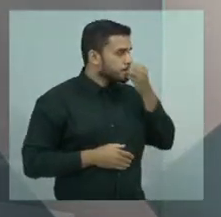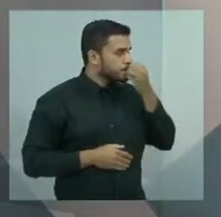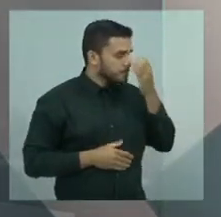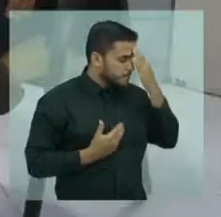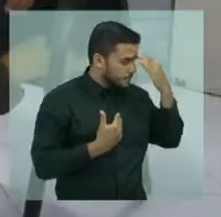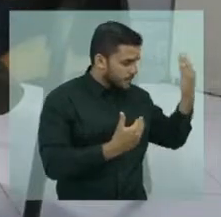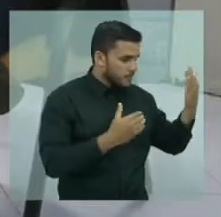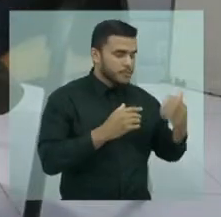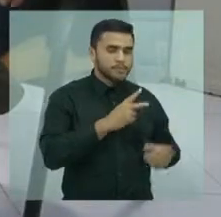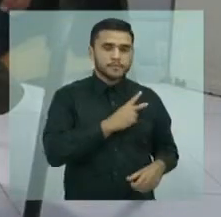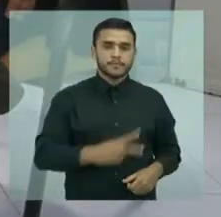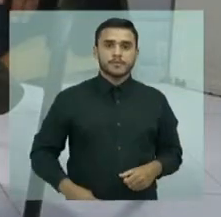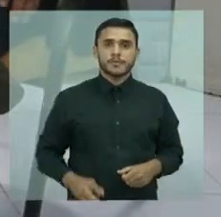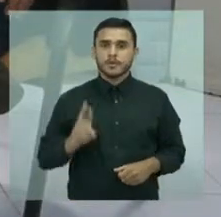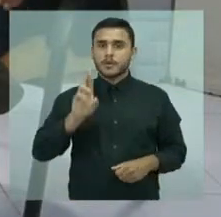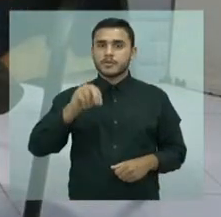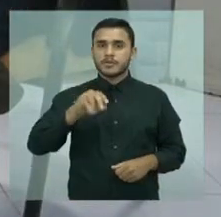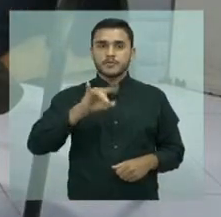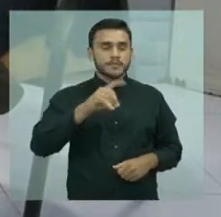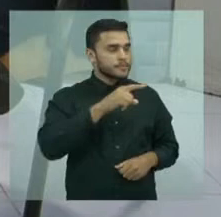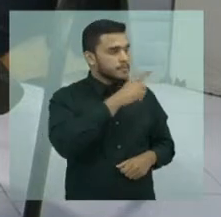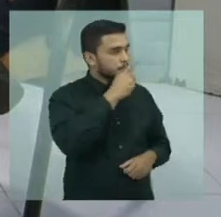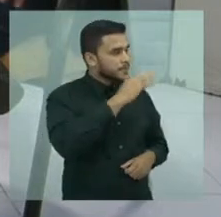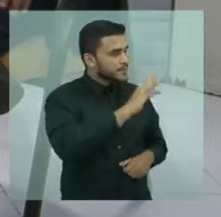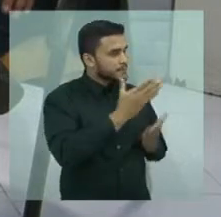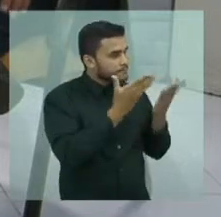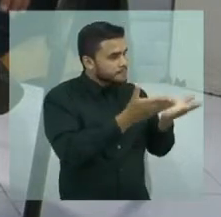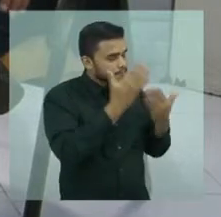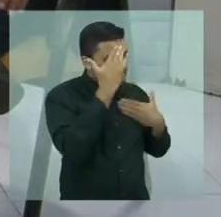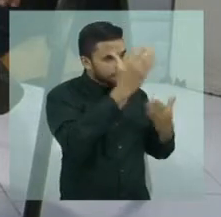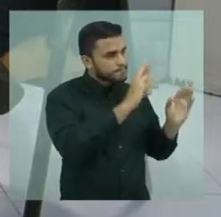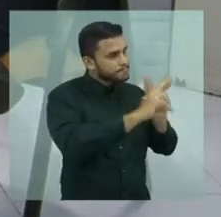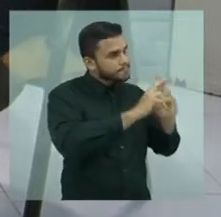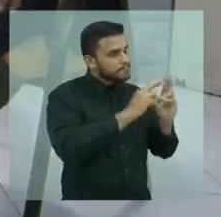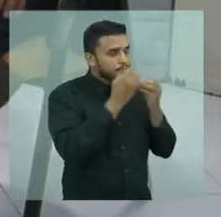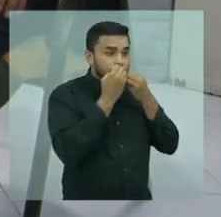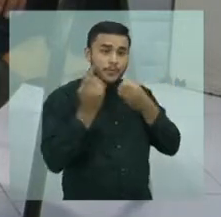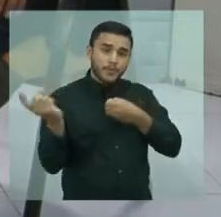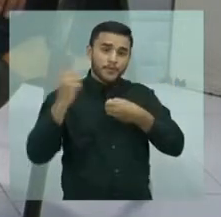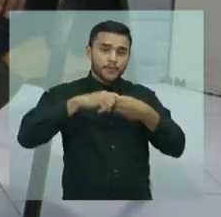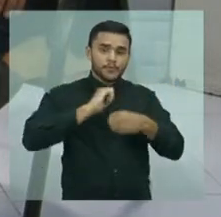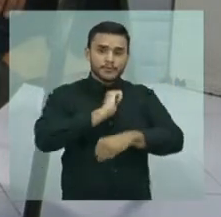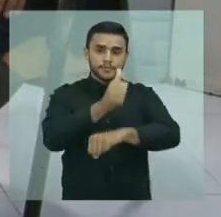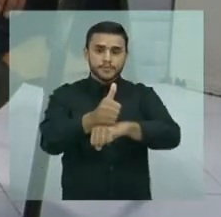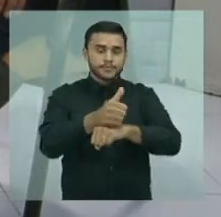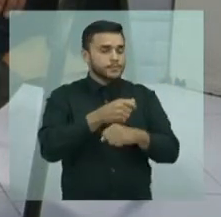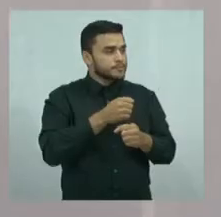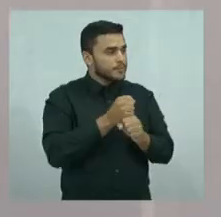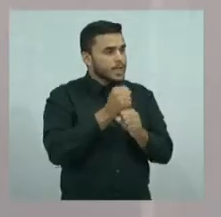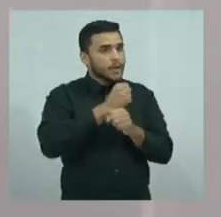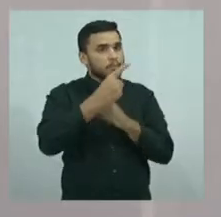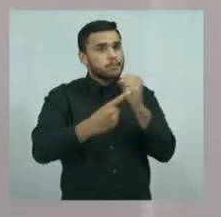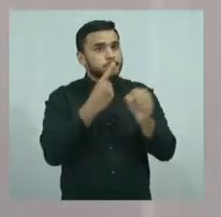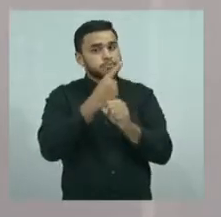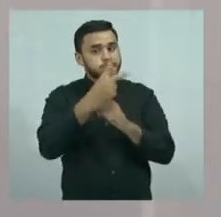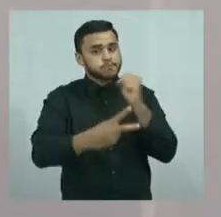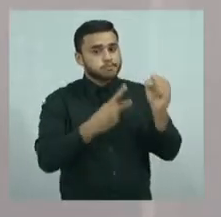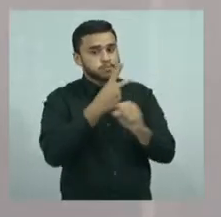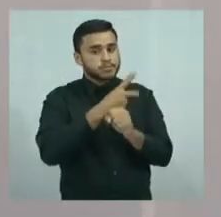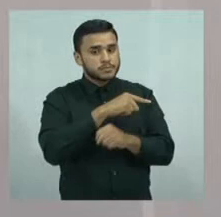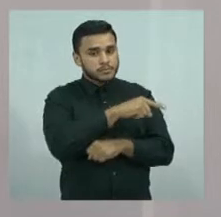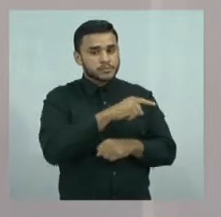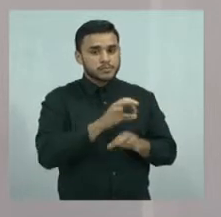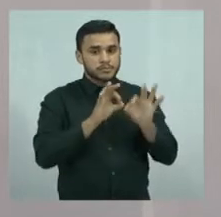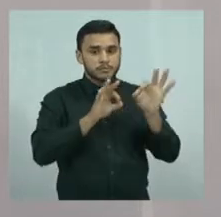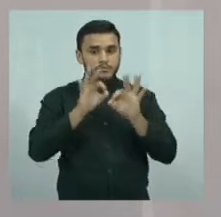muito obrigado pela entrevista e bom trabalho para o senhor, né, nesse retorno aqui da Câmara Municipal nesses próximos 2 anos. Aliás, projetos o senhor